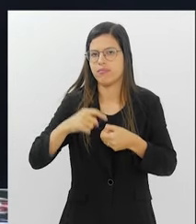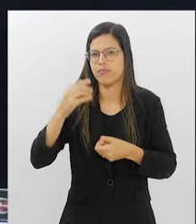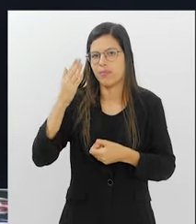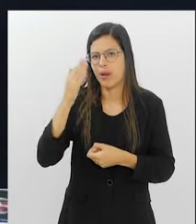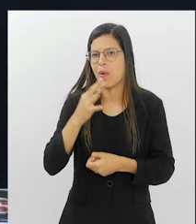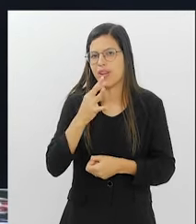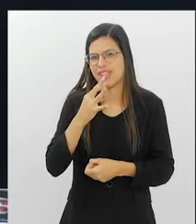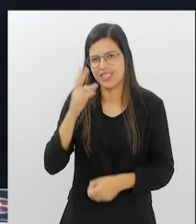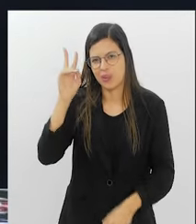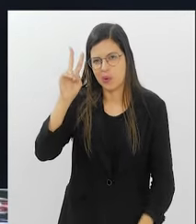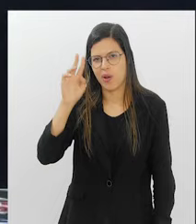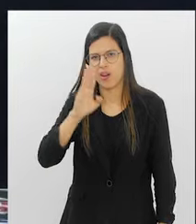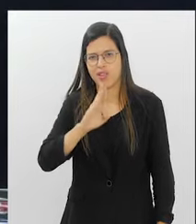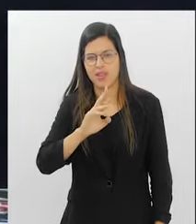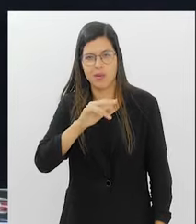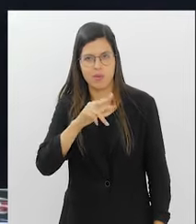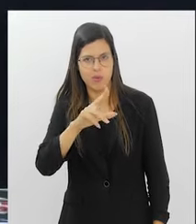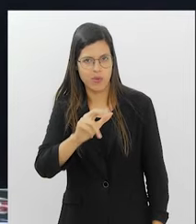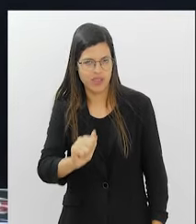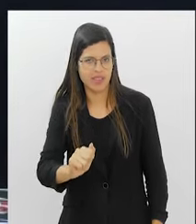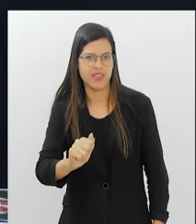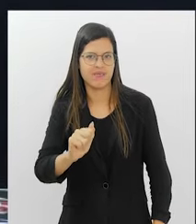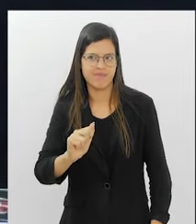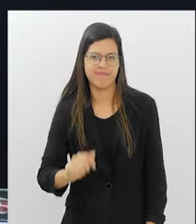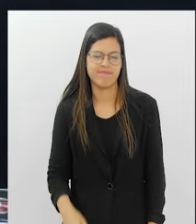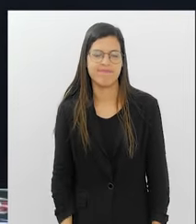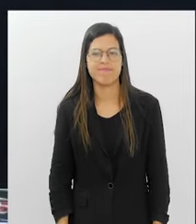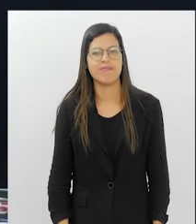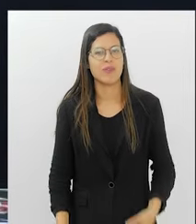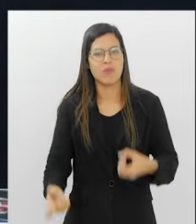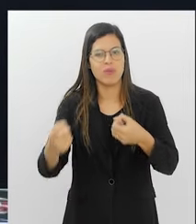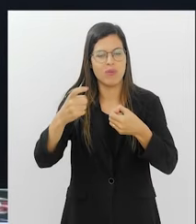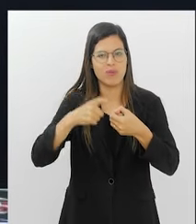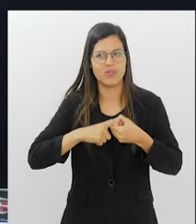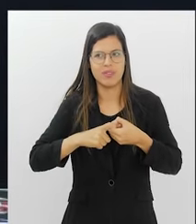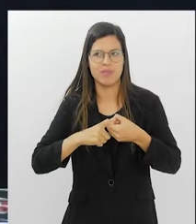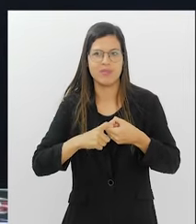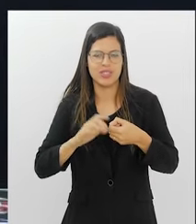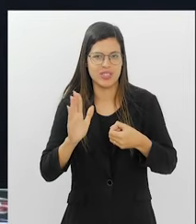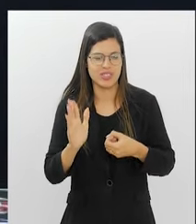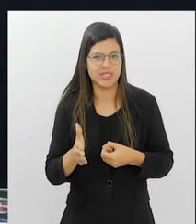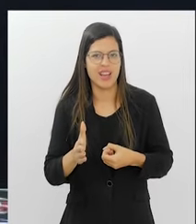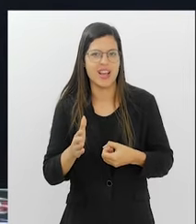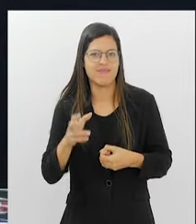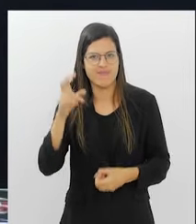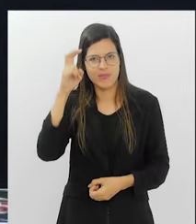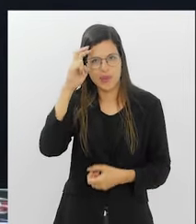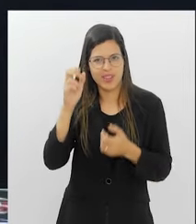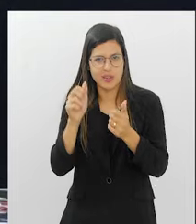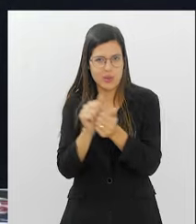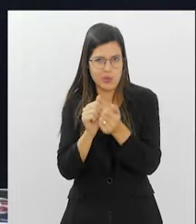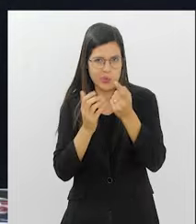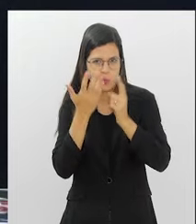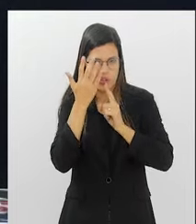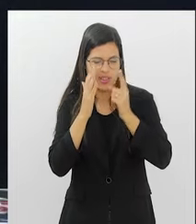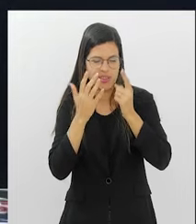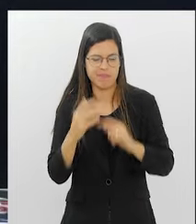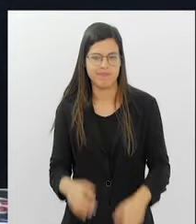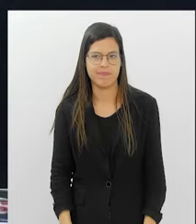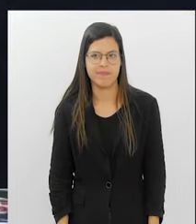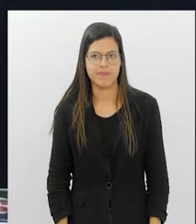já já a gente volta para saber um pouco da história da Bruna depois de ouvir a história da ariata Voltamos já no Quintas